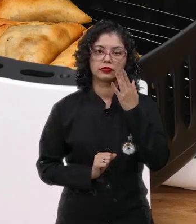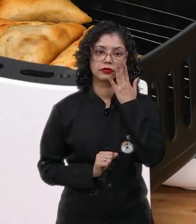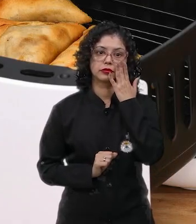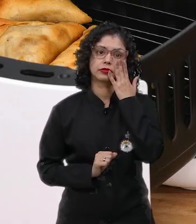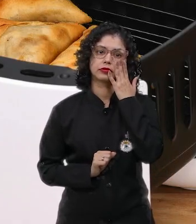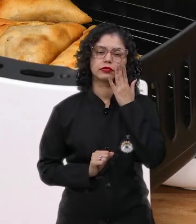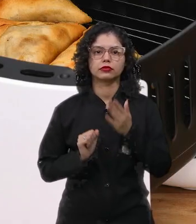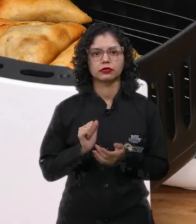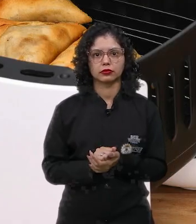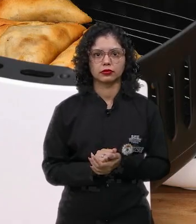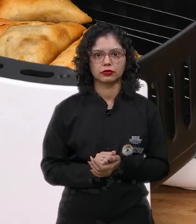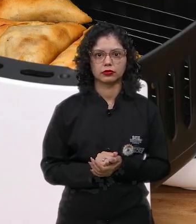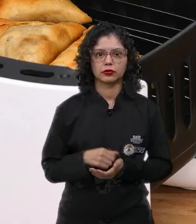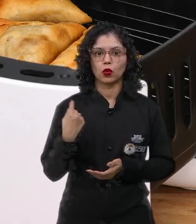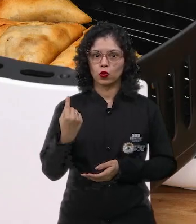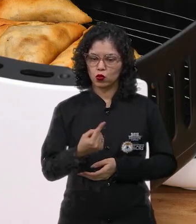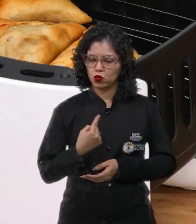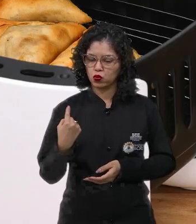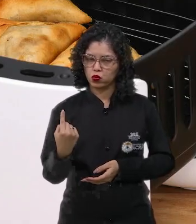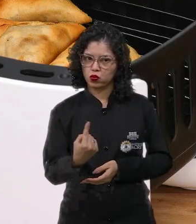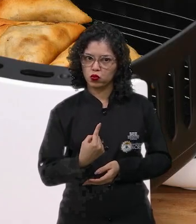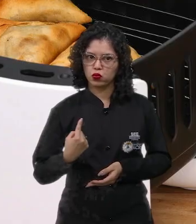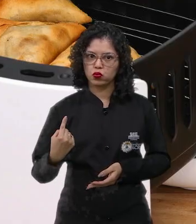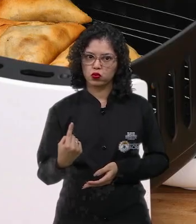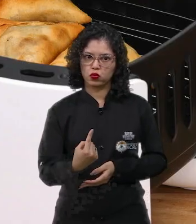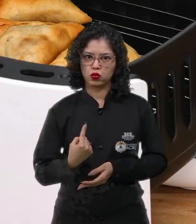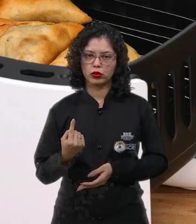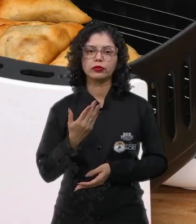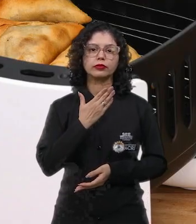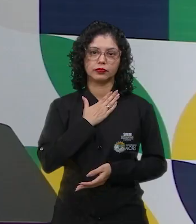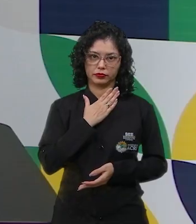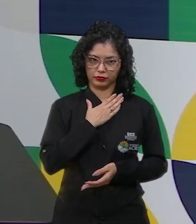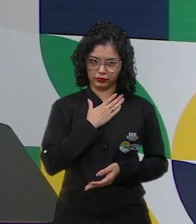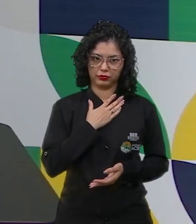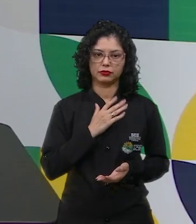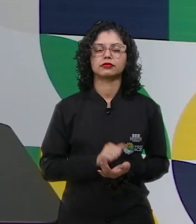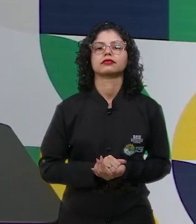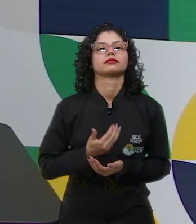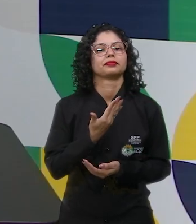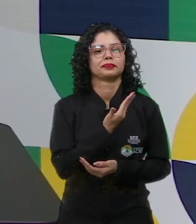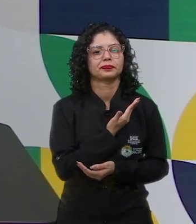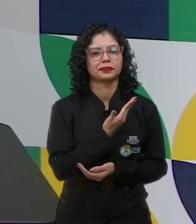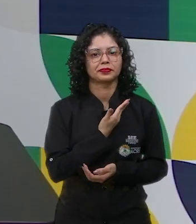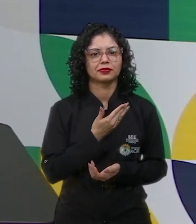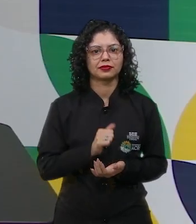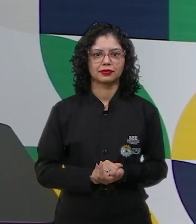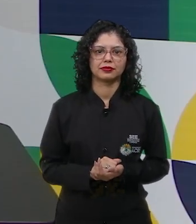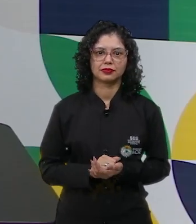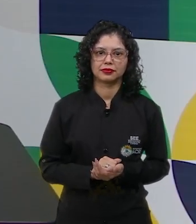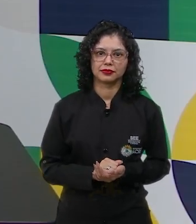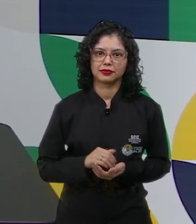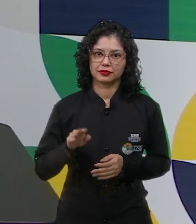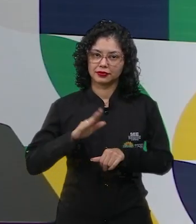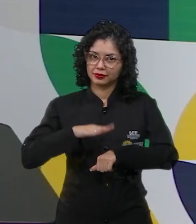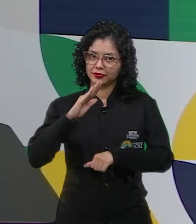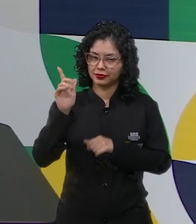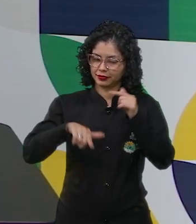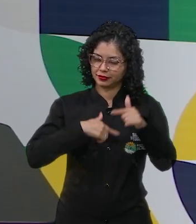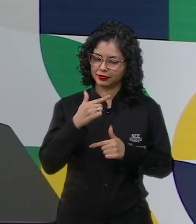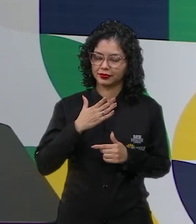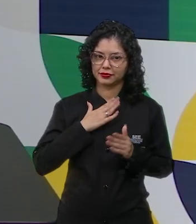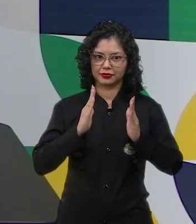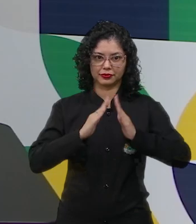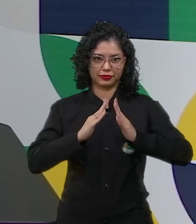é a Air Fryer, gente. A Air Fryer é a minha o quê? A minha fiel escudeira. Ela é a minha funcionária que mais trabalha ali na